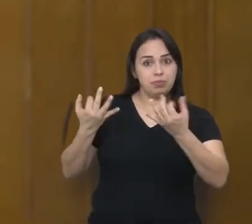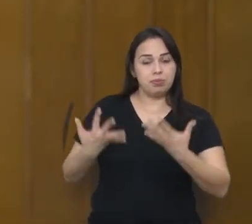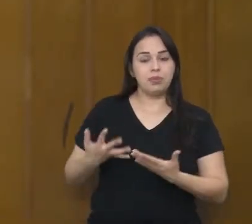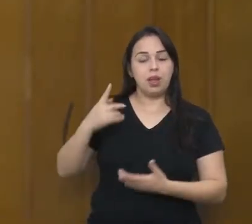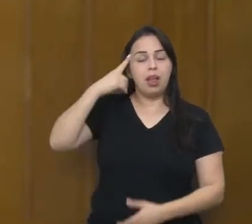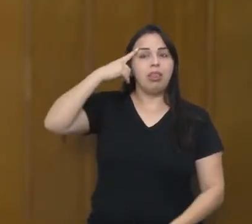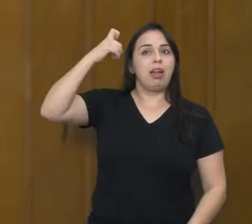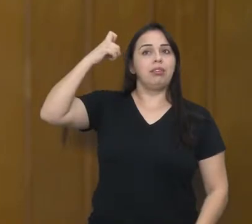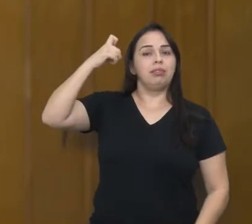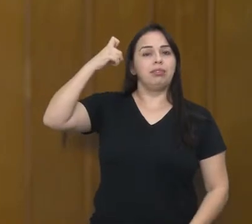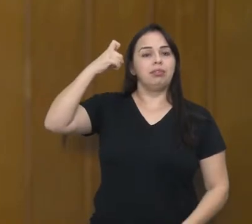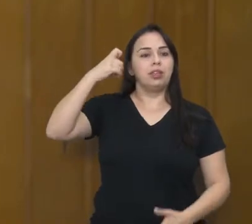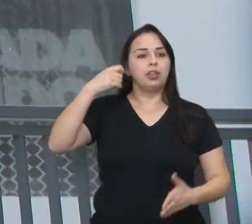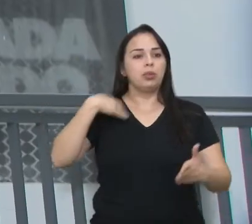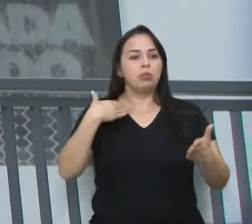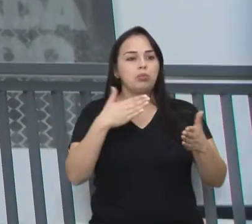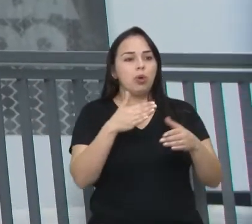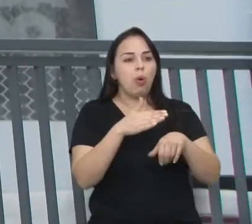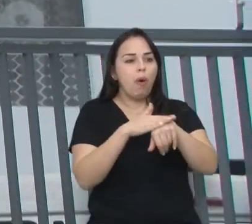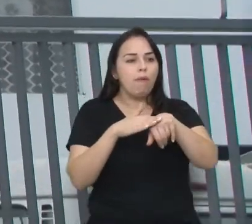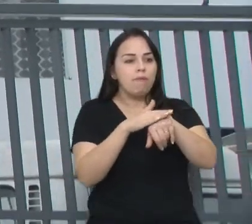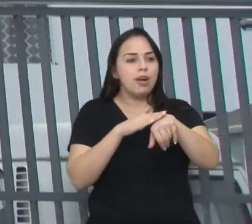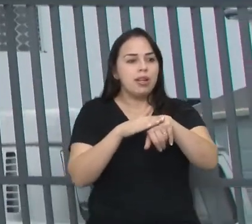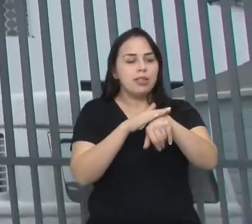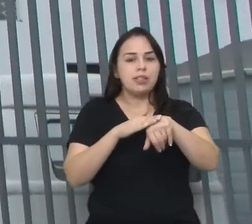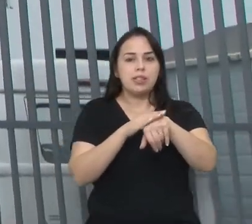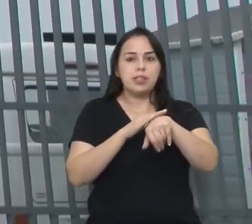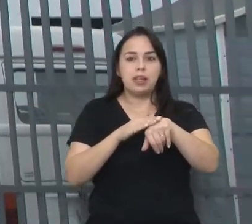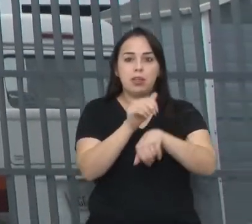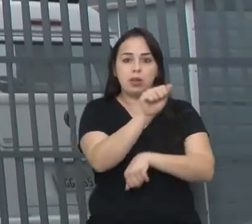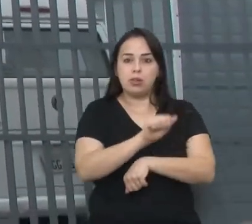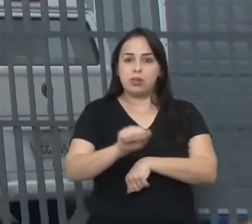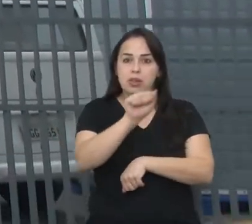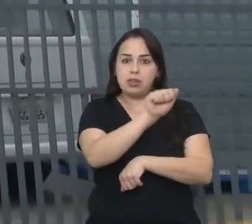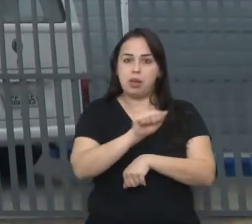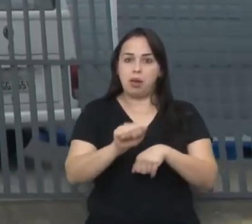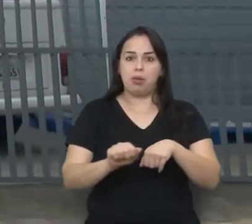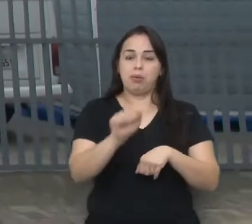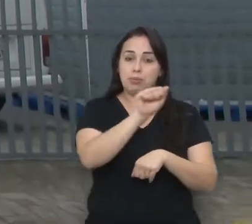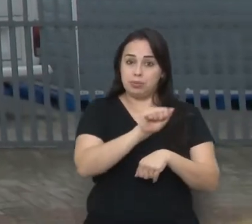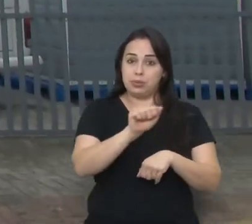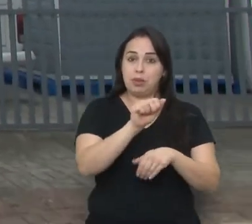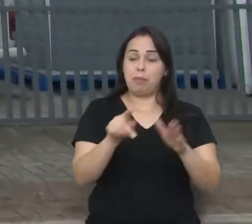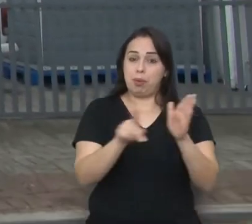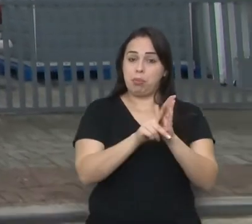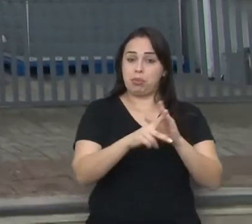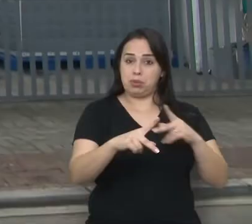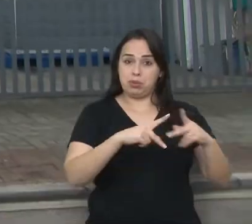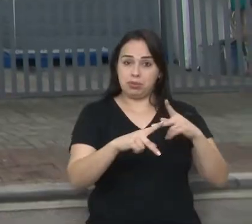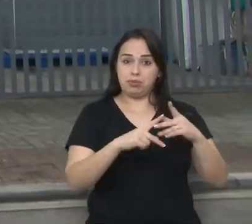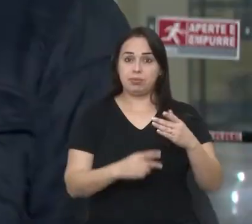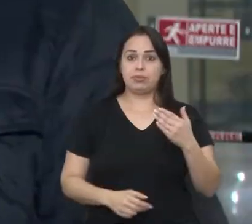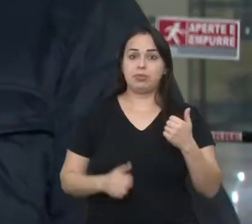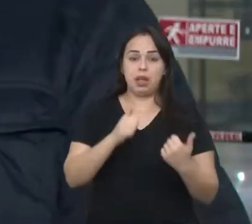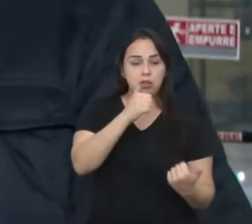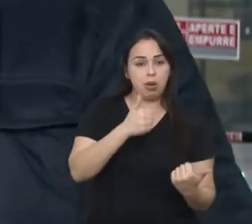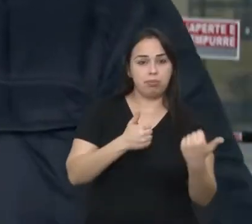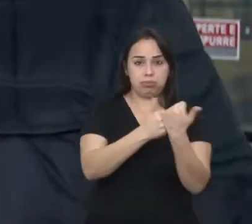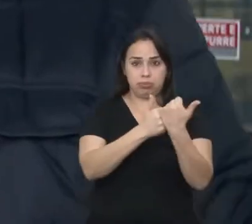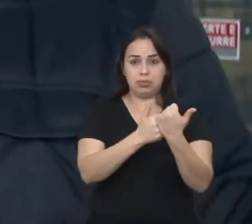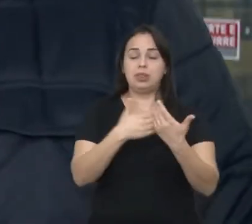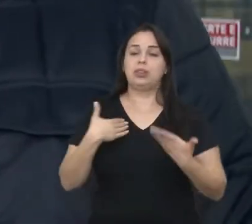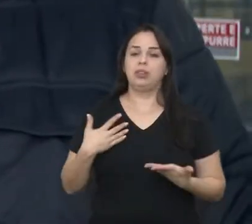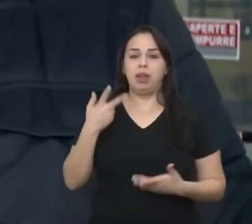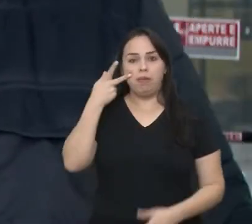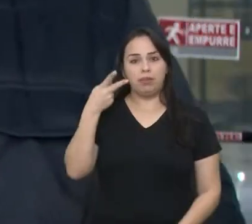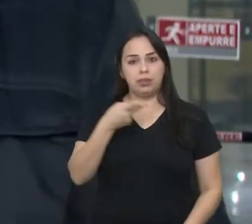ideia surgiu de conversas com a Associação de Apoio aos Fissurados Lábio-Palatais de São José dos Campos. Tivemos na